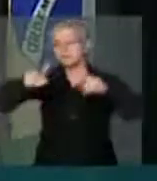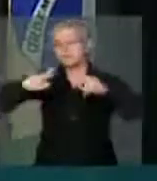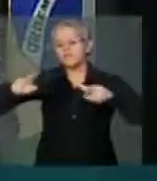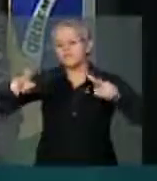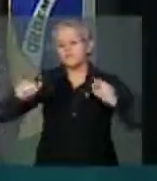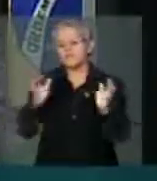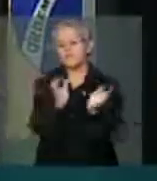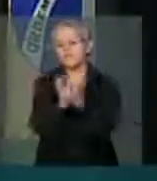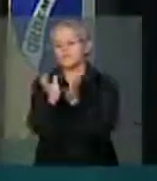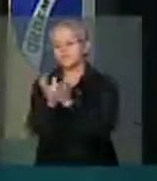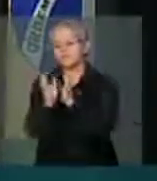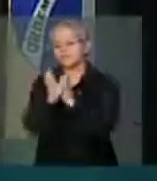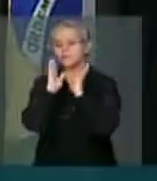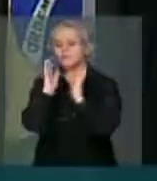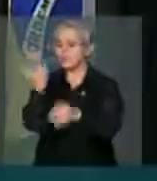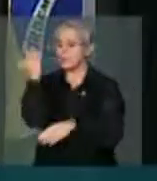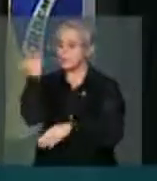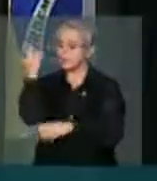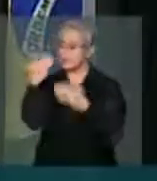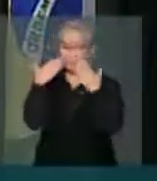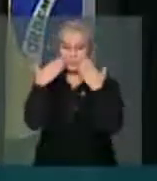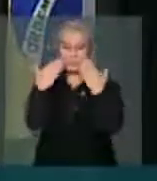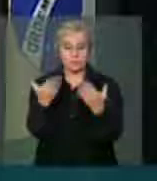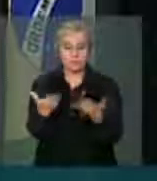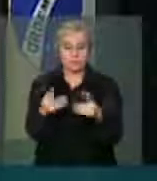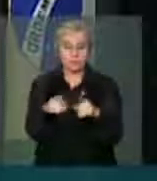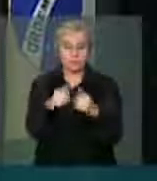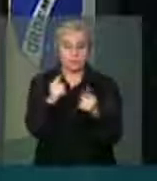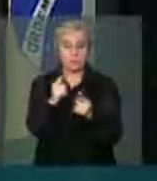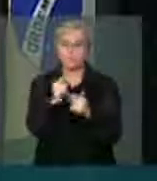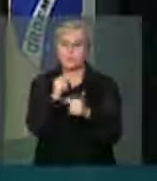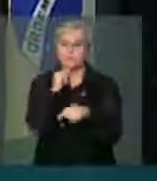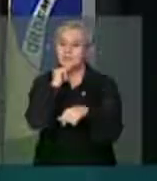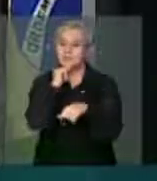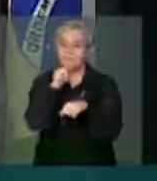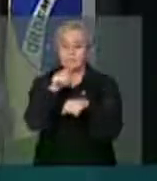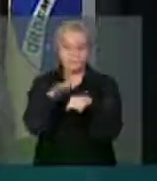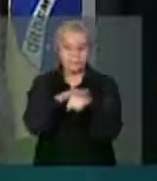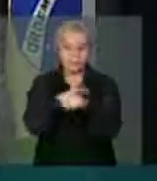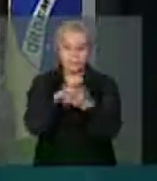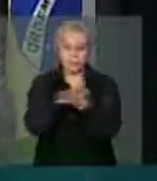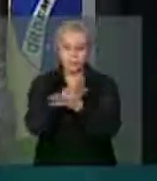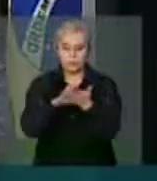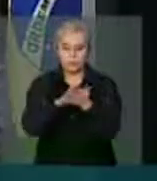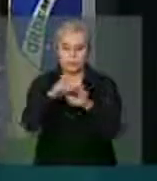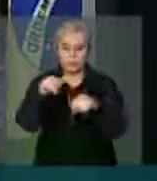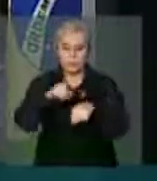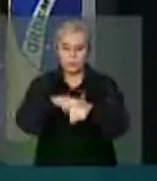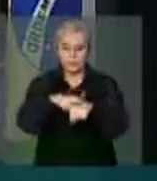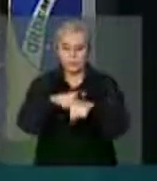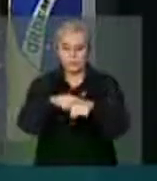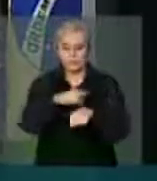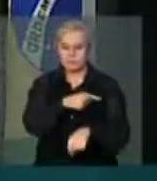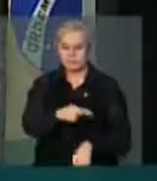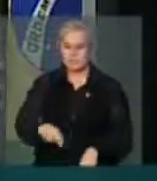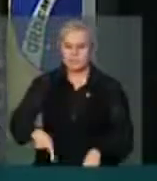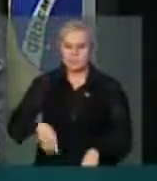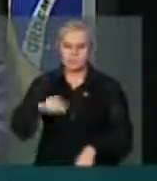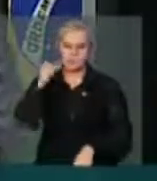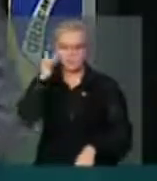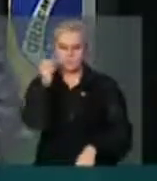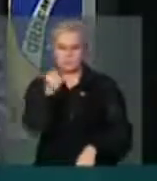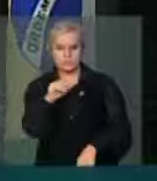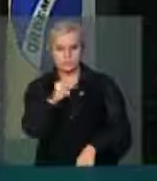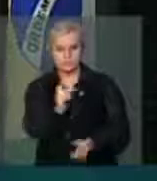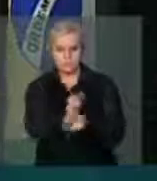partidos, e em nenhum momento o Partido dos Trabalhadores ou a presidente Dilma utilizou